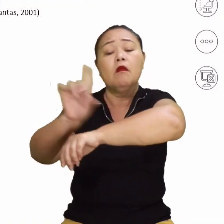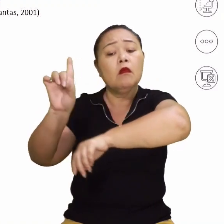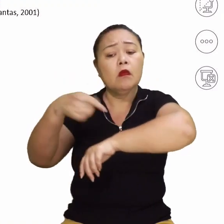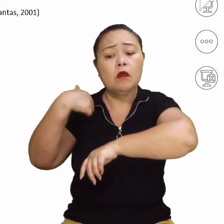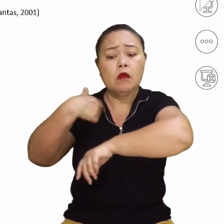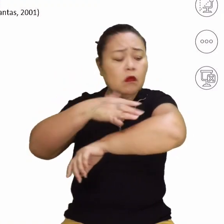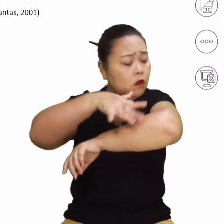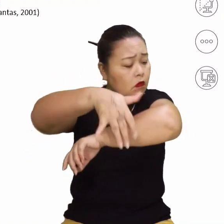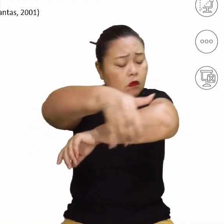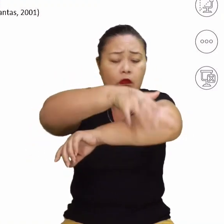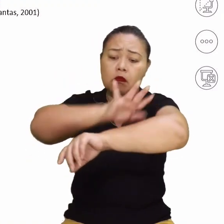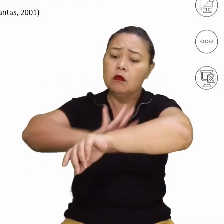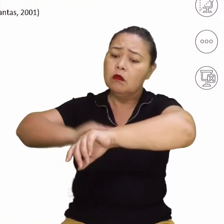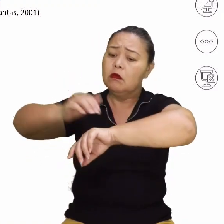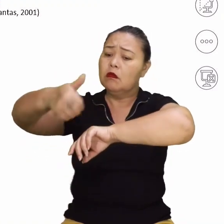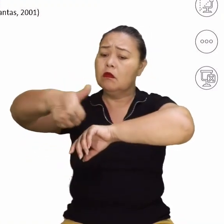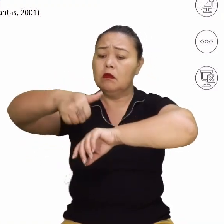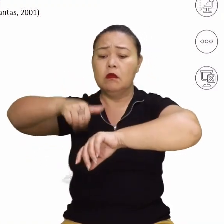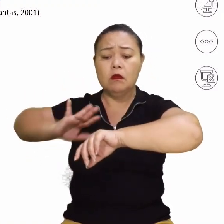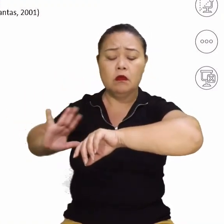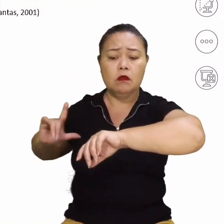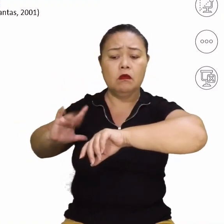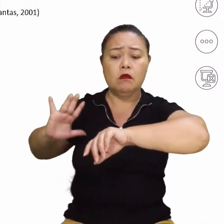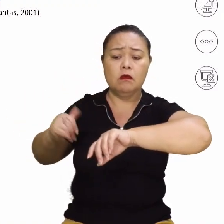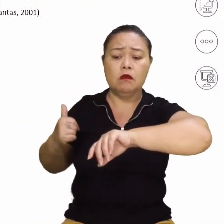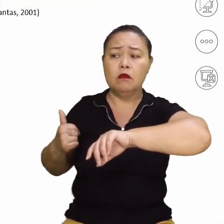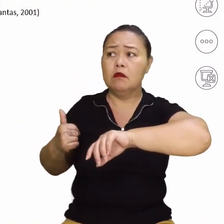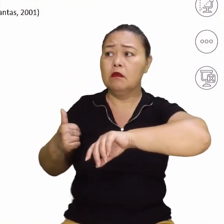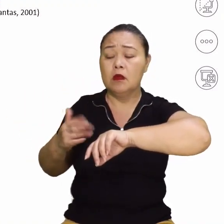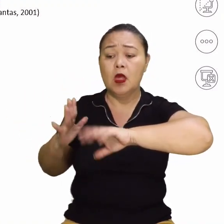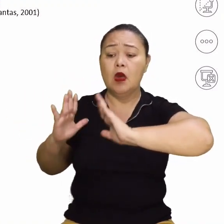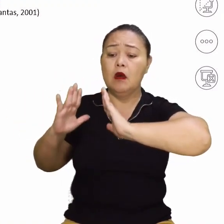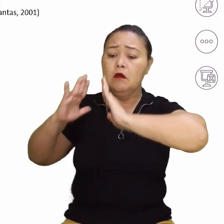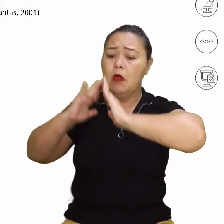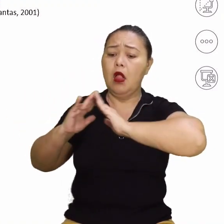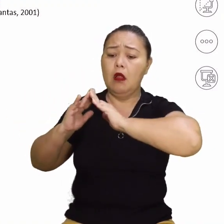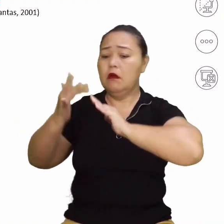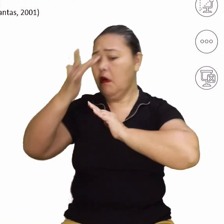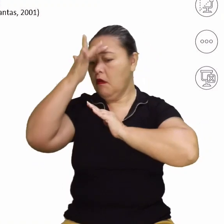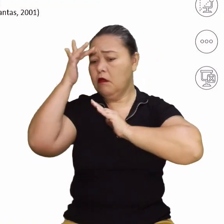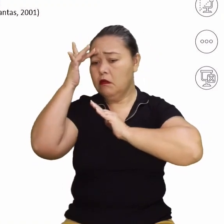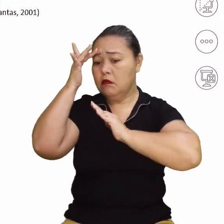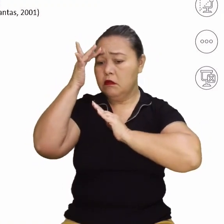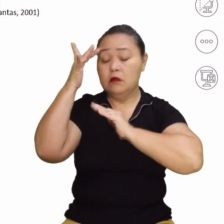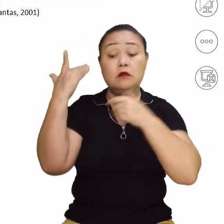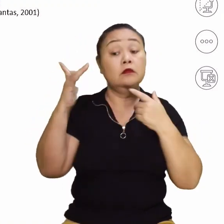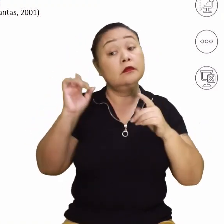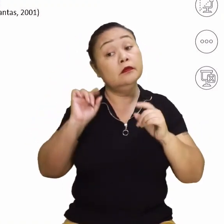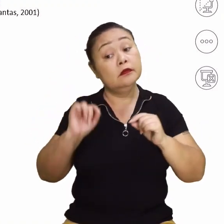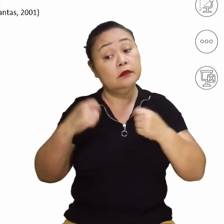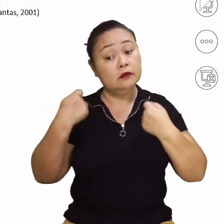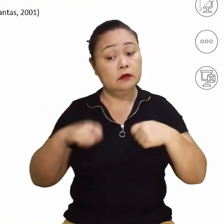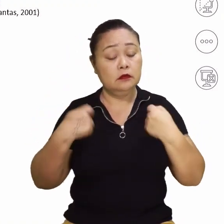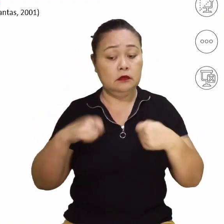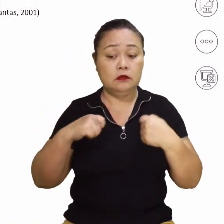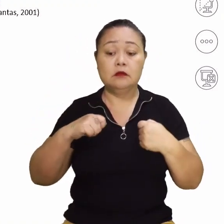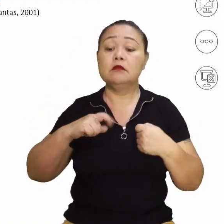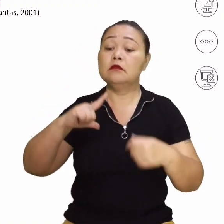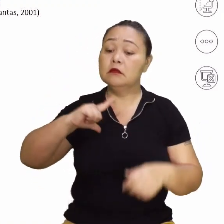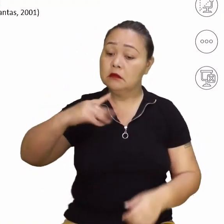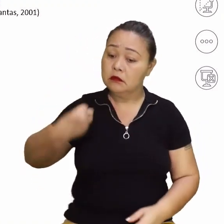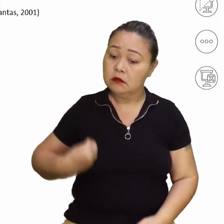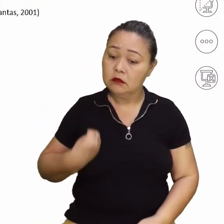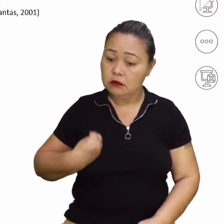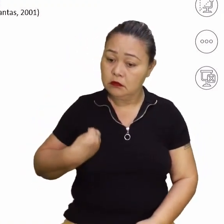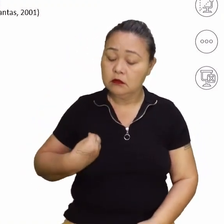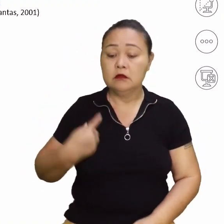no entorno se torna uma uma espécie de aglomerado que necessita sobreviver